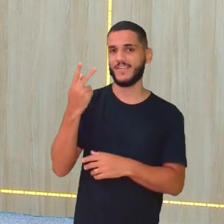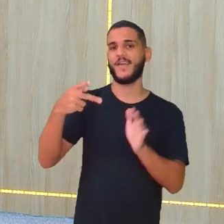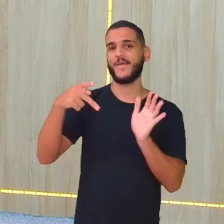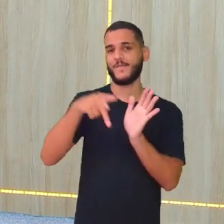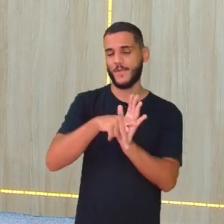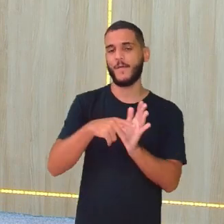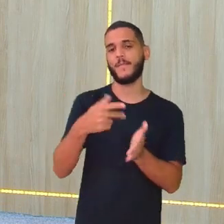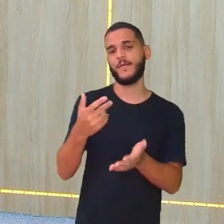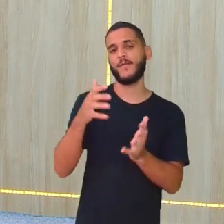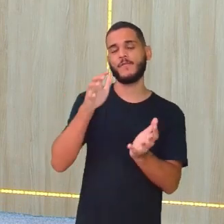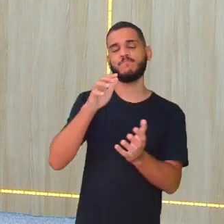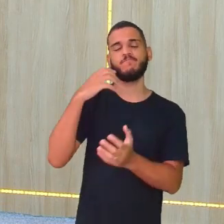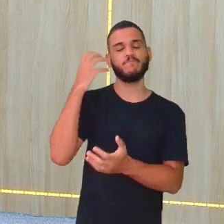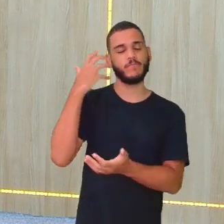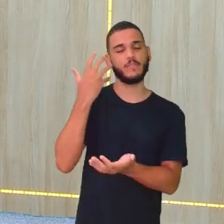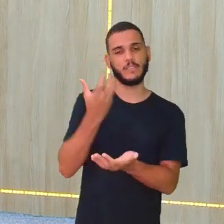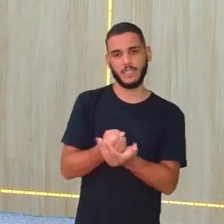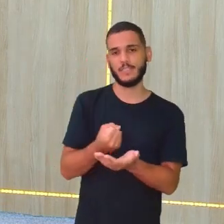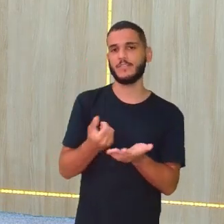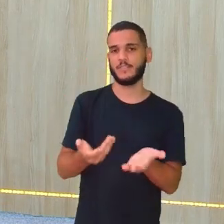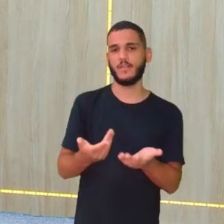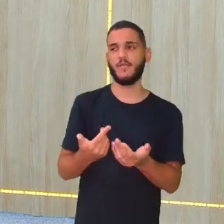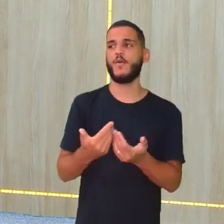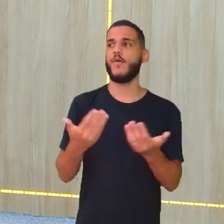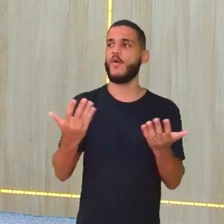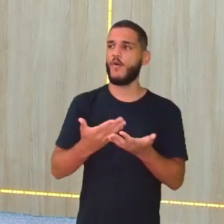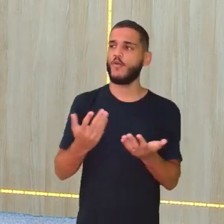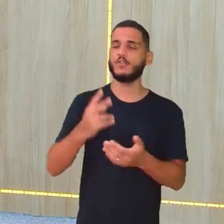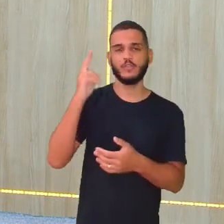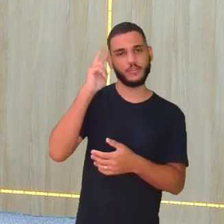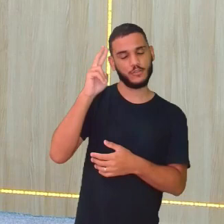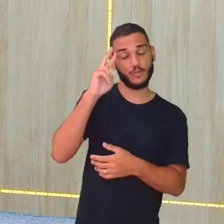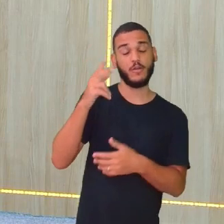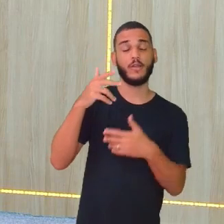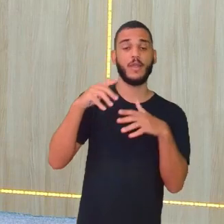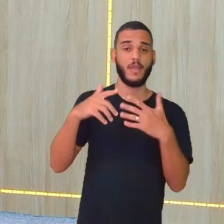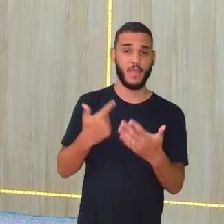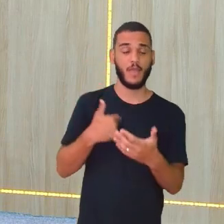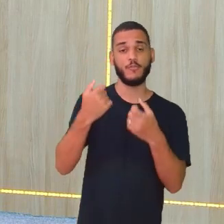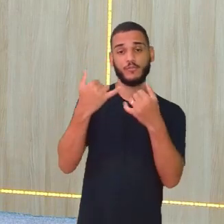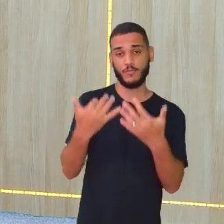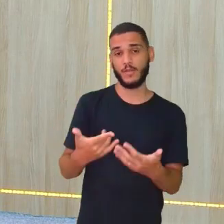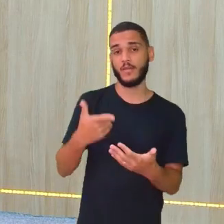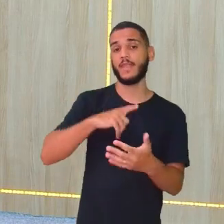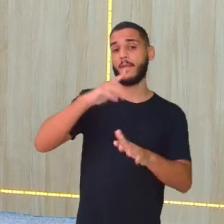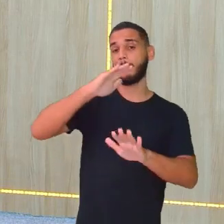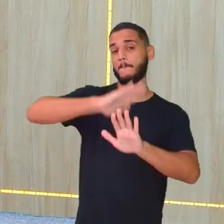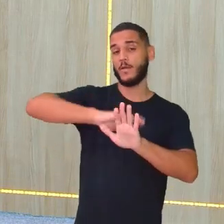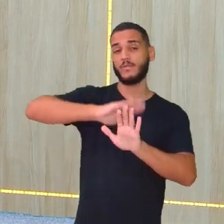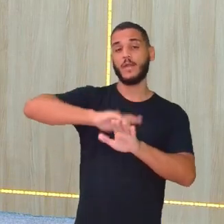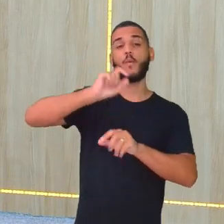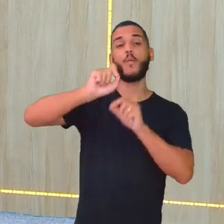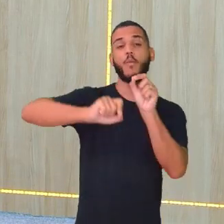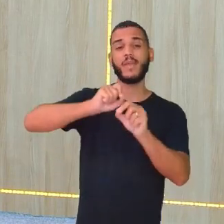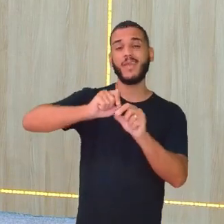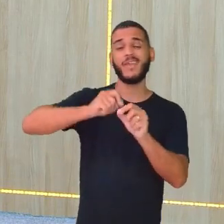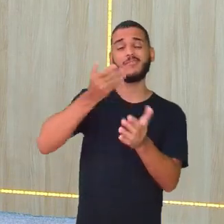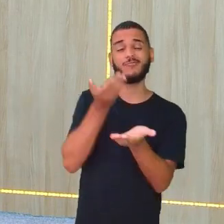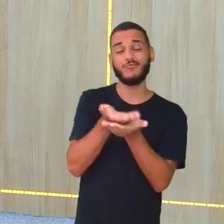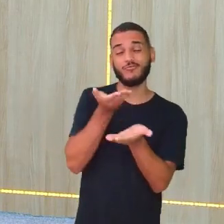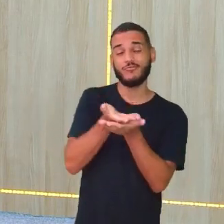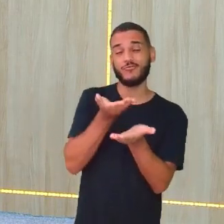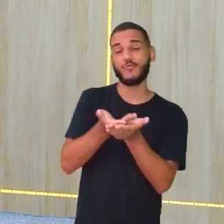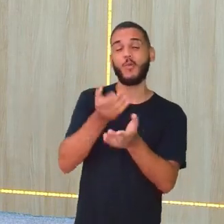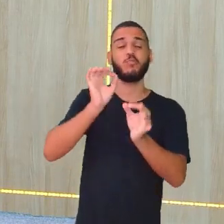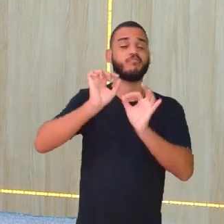local, porque não é um trabalho de hoje eu vou contar uma história. É como eu sempre digo, há um trabalho por trás, há uma lapidação, né? Há